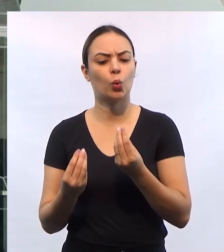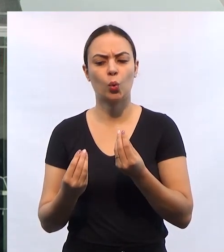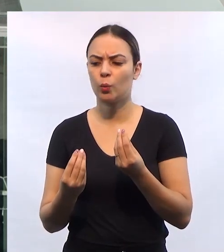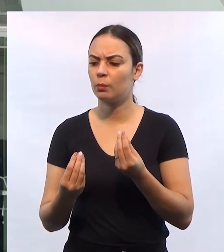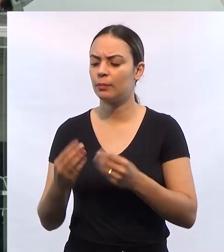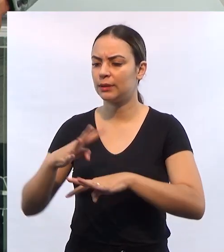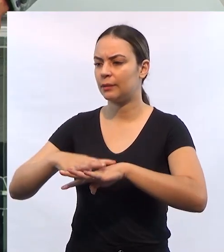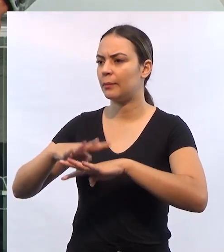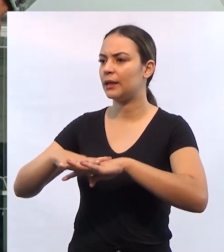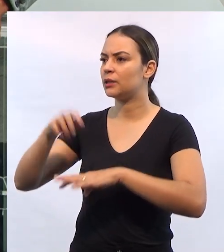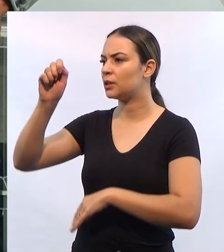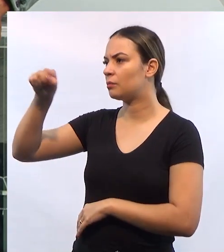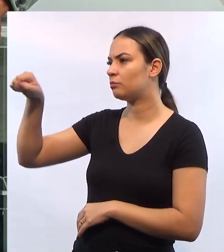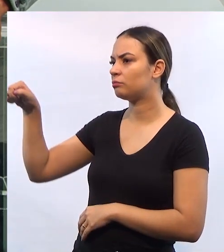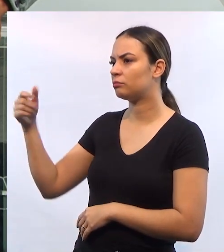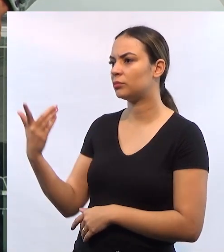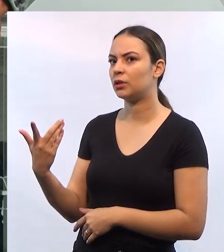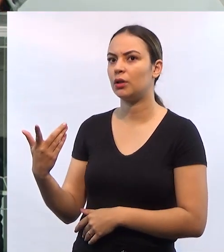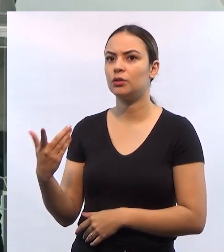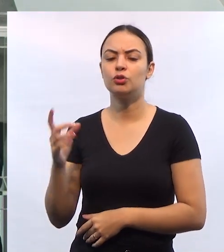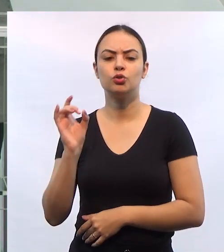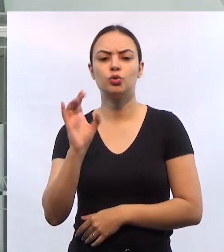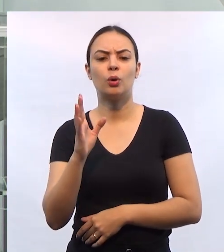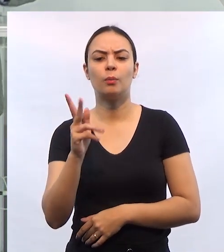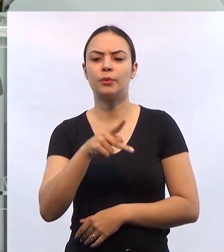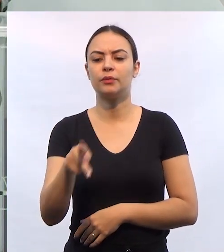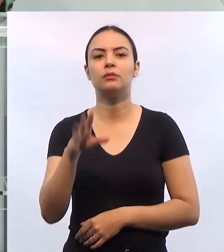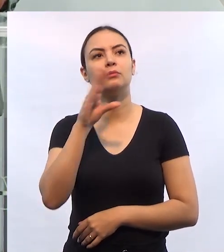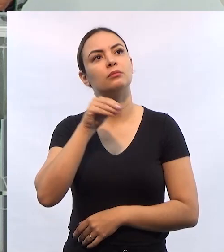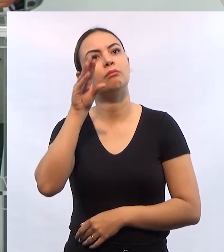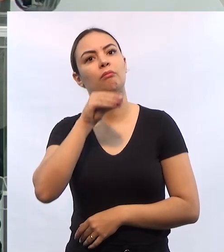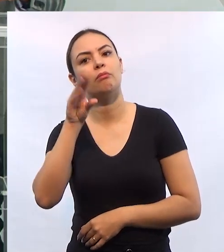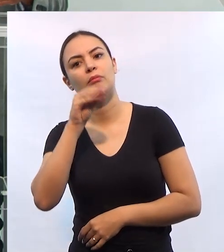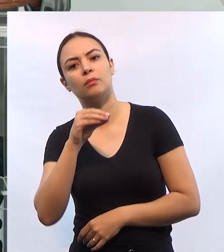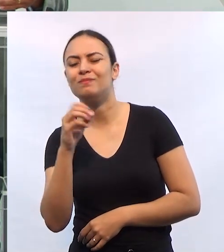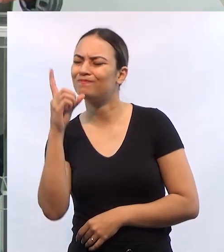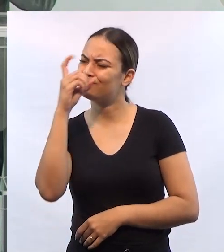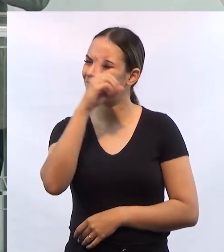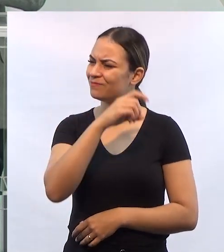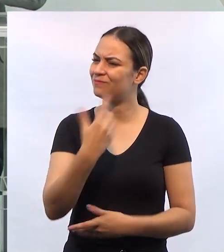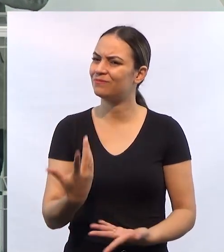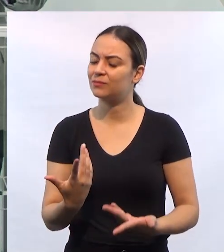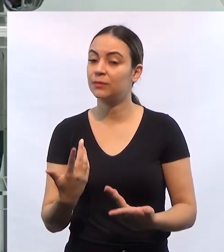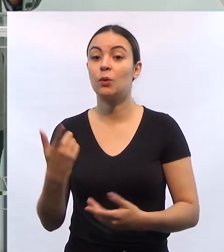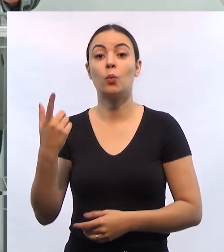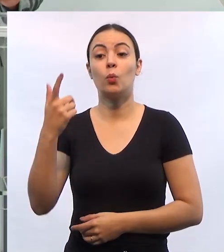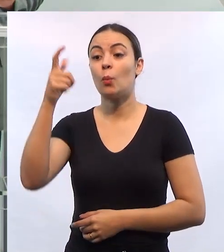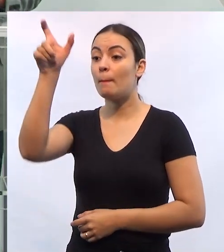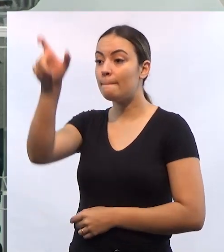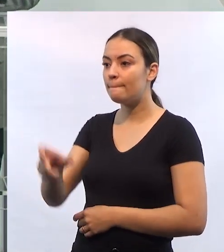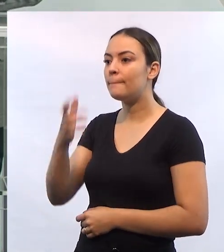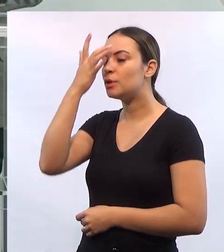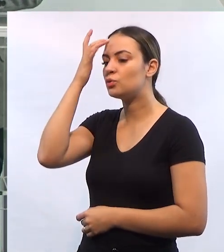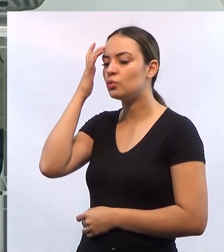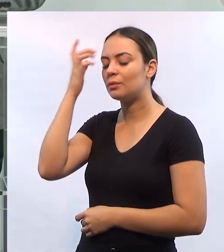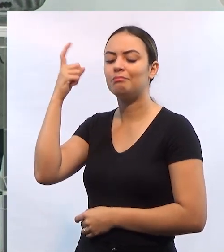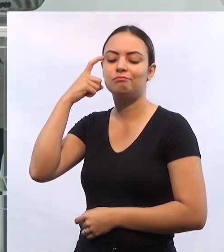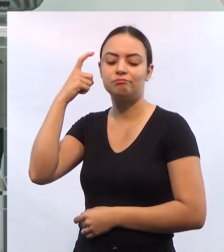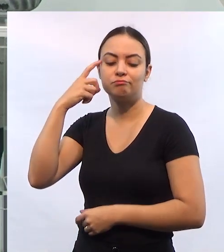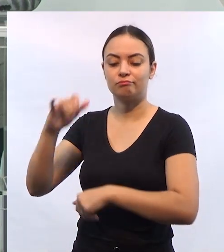Sendo ministrada aqui. Como é que seria? Como é que você aprende matemática se o professor não colocar, ó, você vai fazer o cálculo assim, assim,